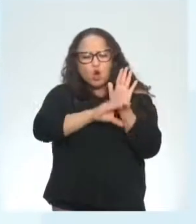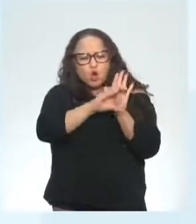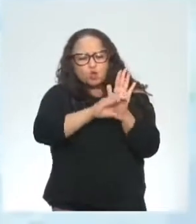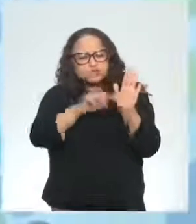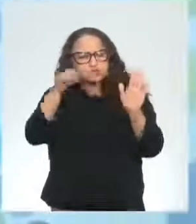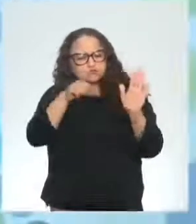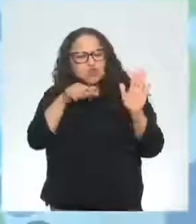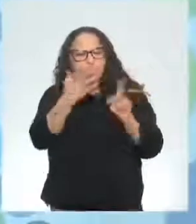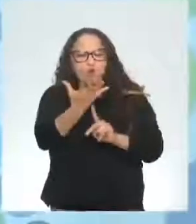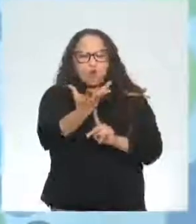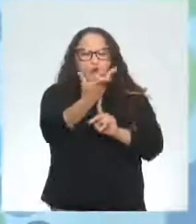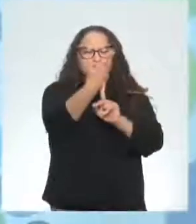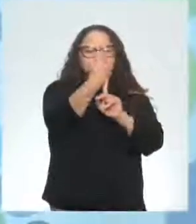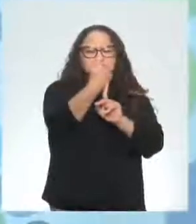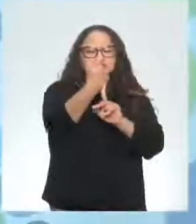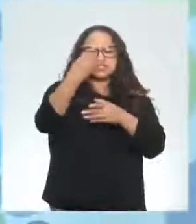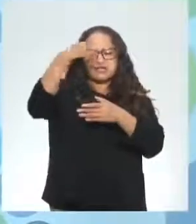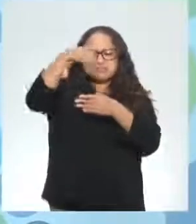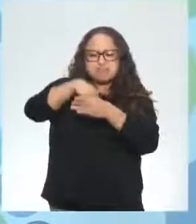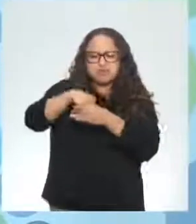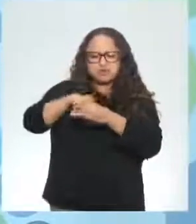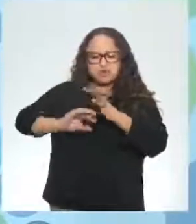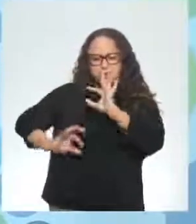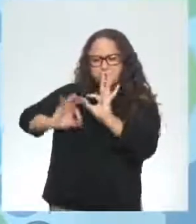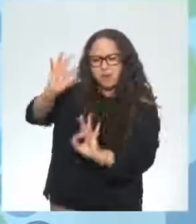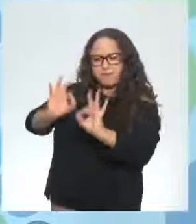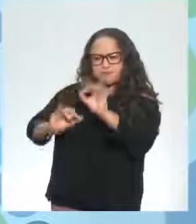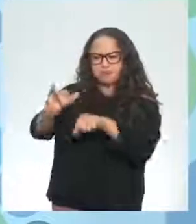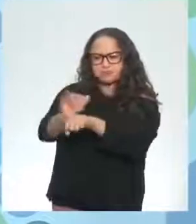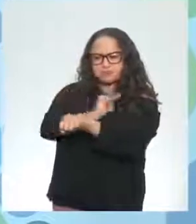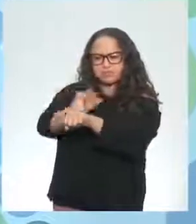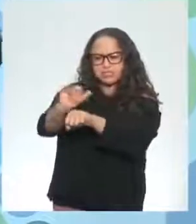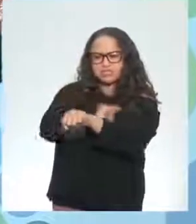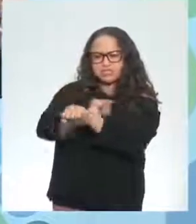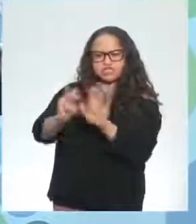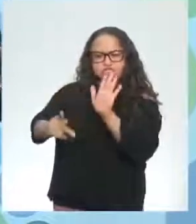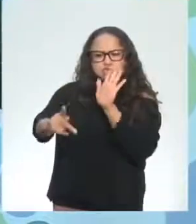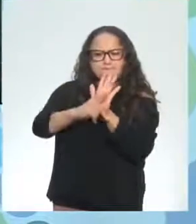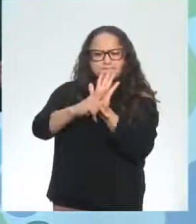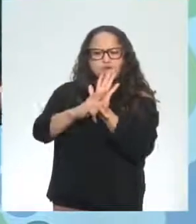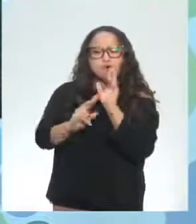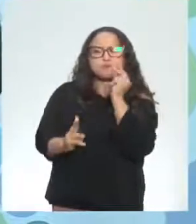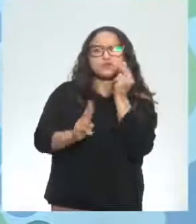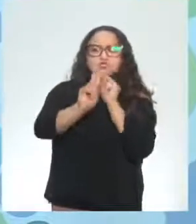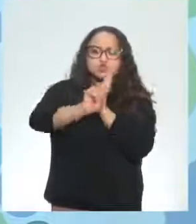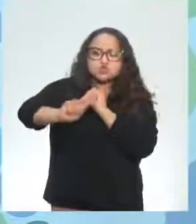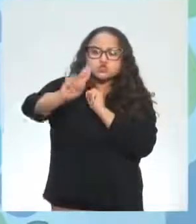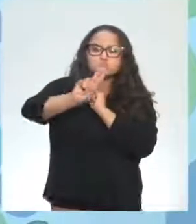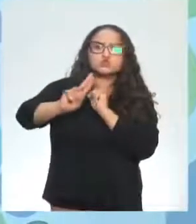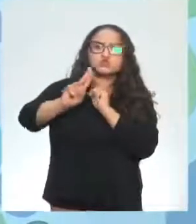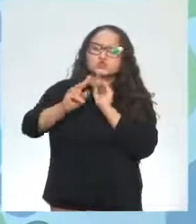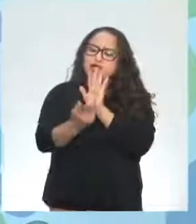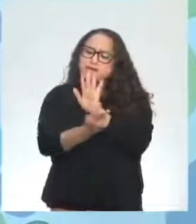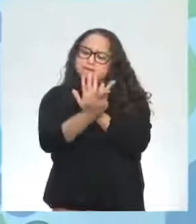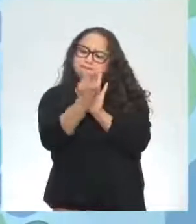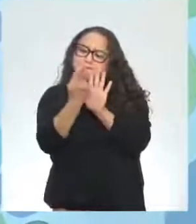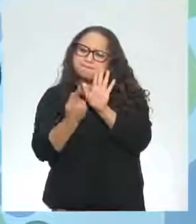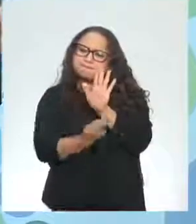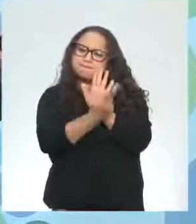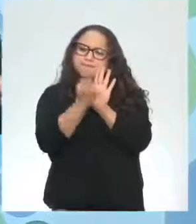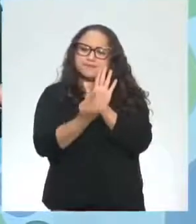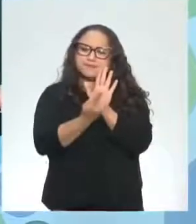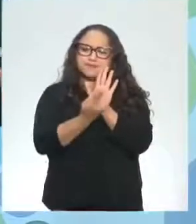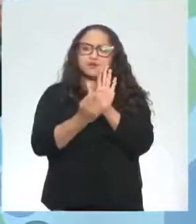vai colocar dentro da sua técnica a forma específica de realizar determinado tipo de obra. Então, se ele é